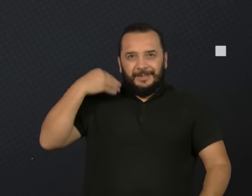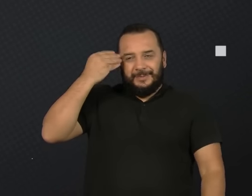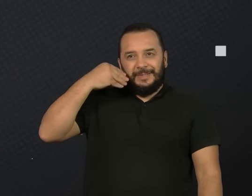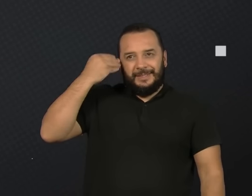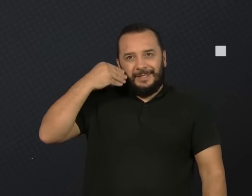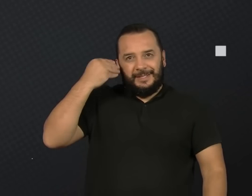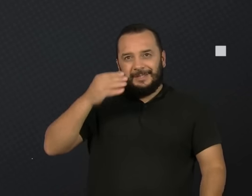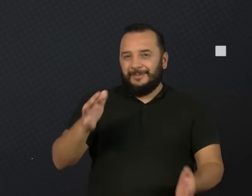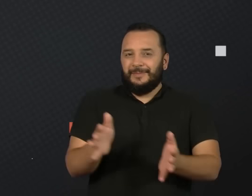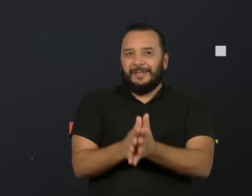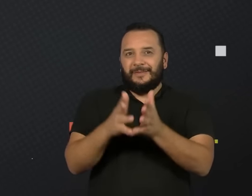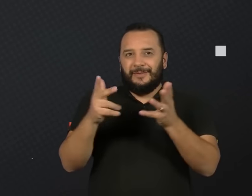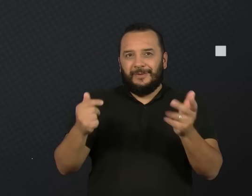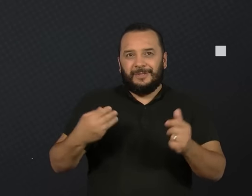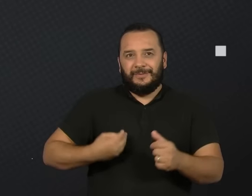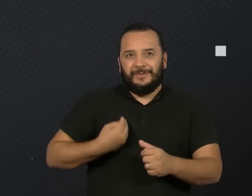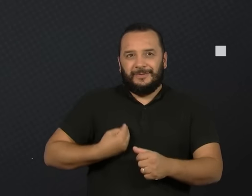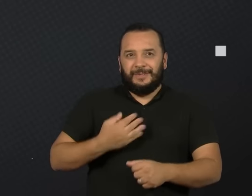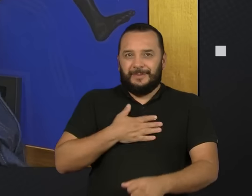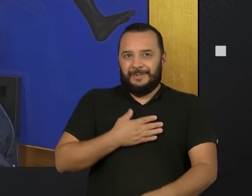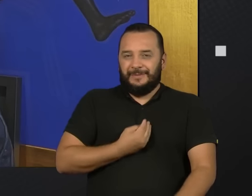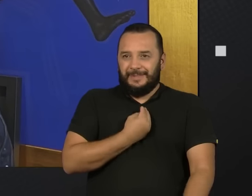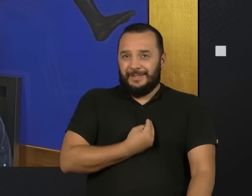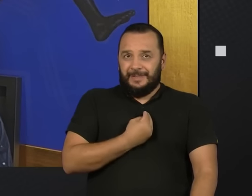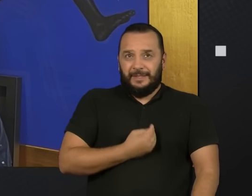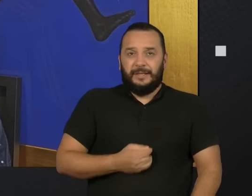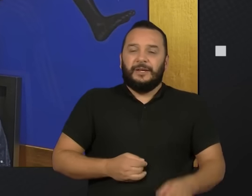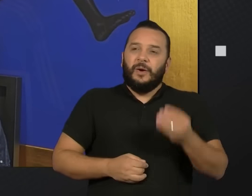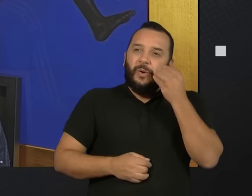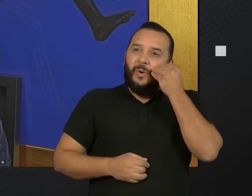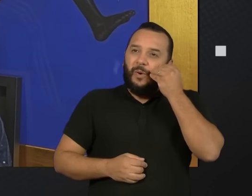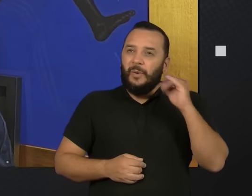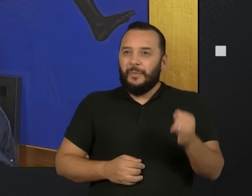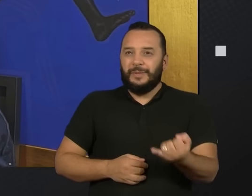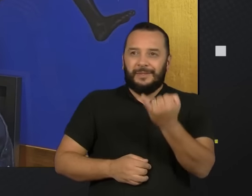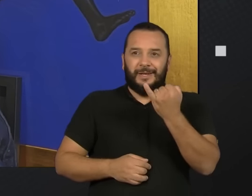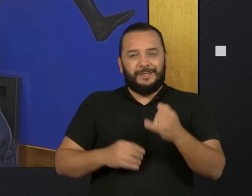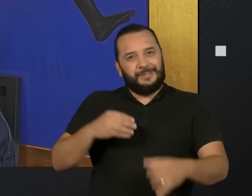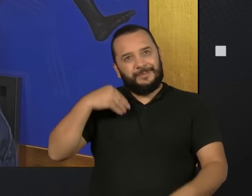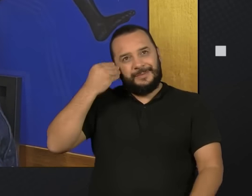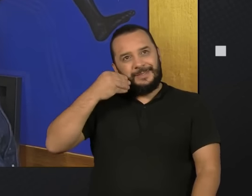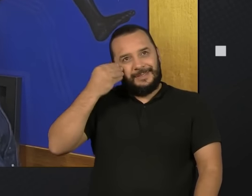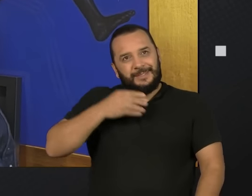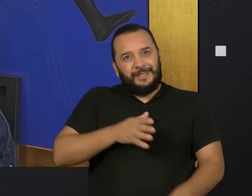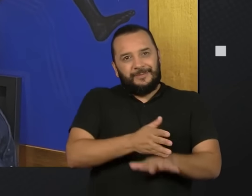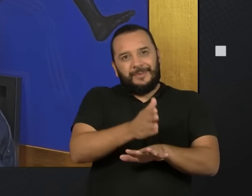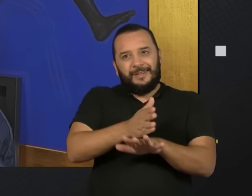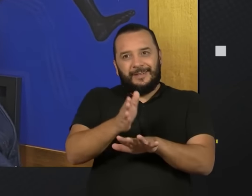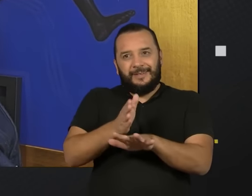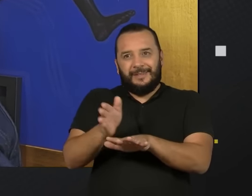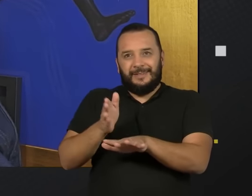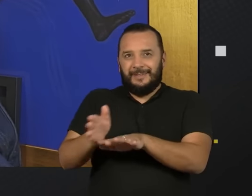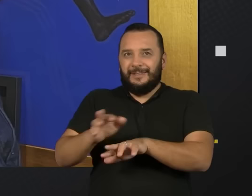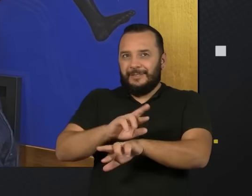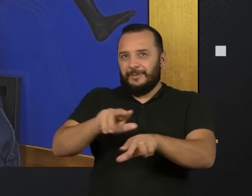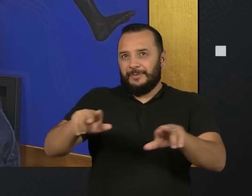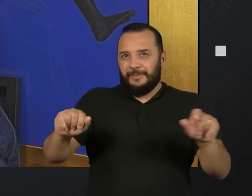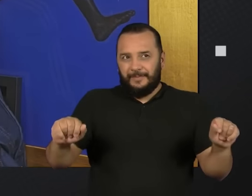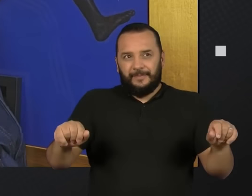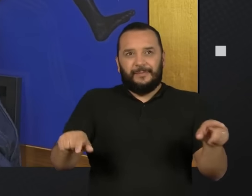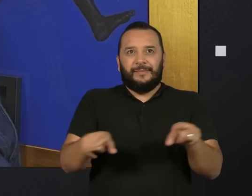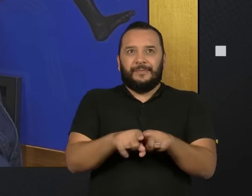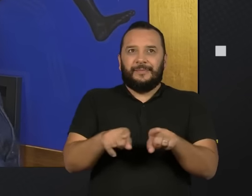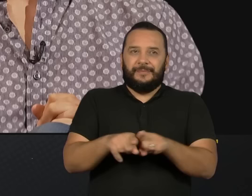mais maravilhosas que eu vivi na minha vida. Você me deu a oportunidade de vivenciar 1000 coisas, de me mostrar, de